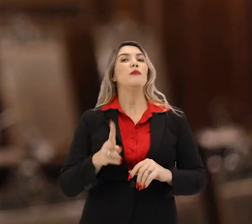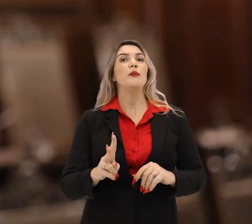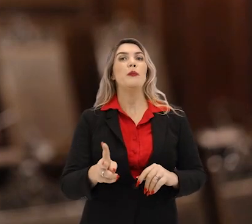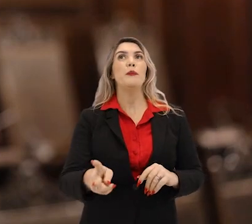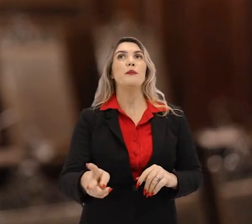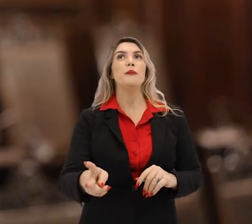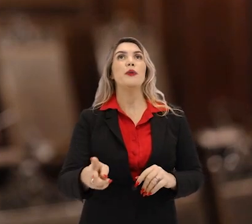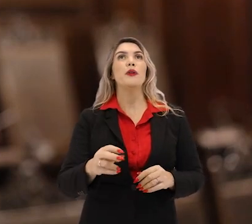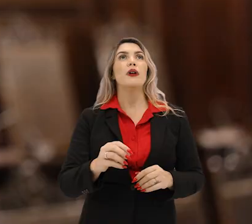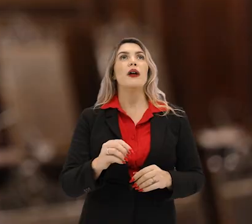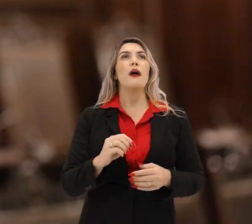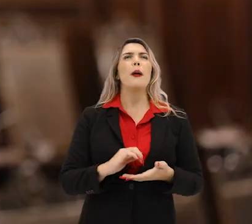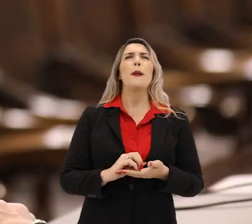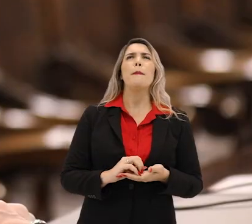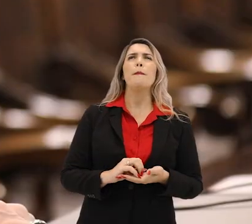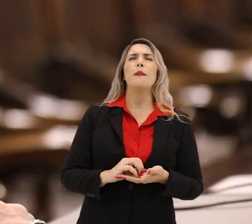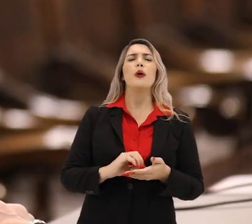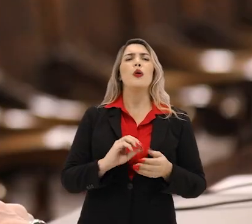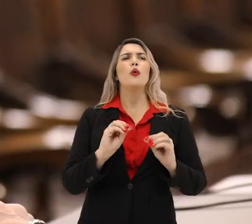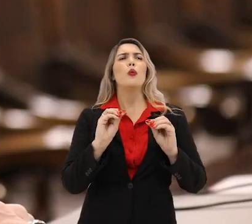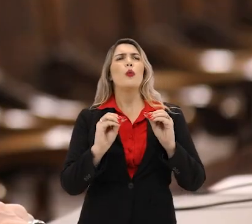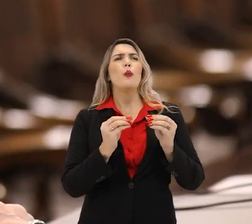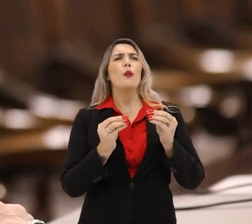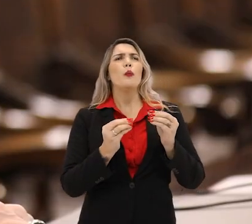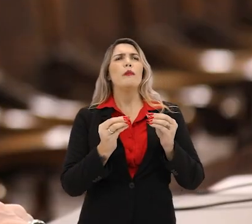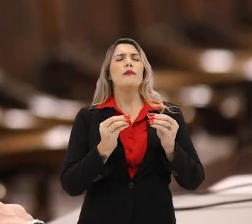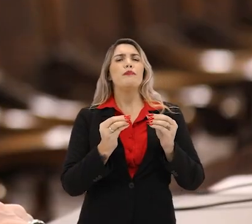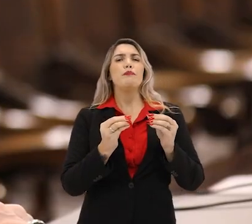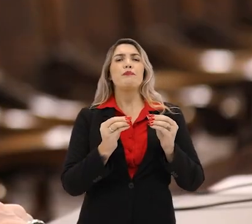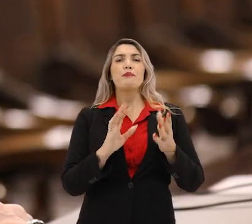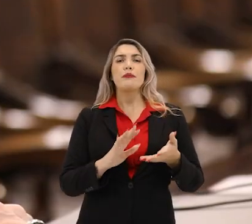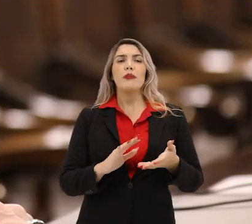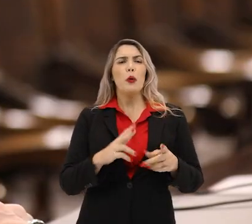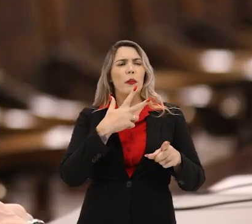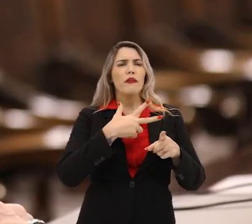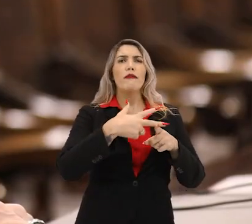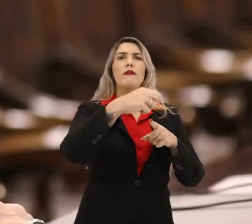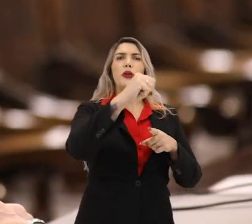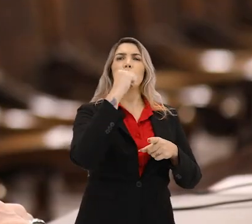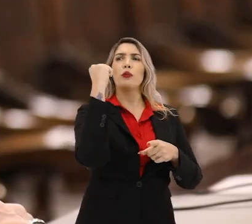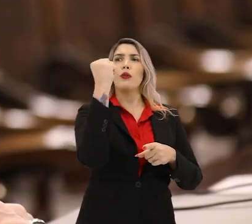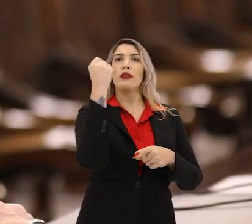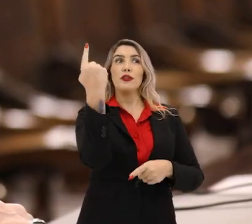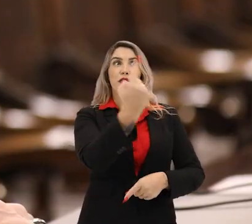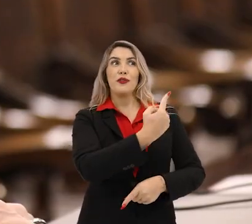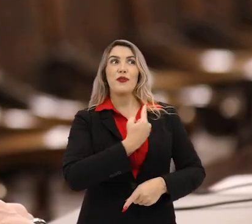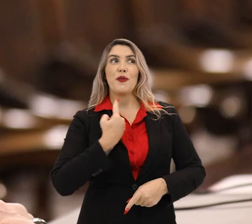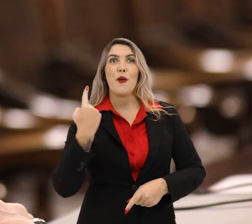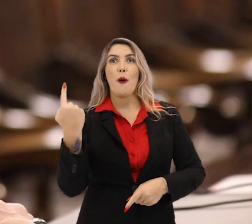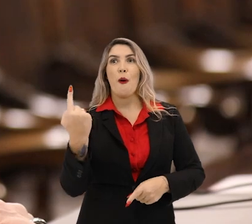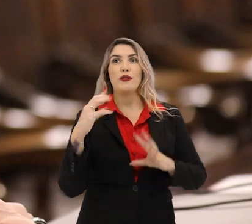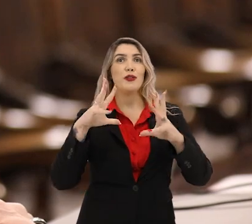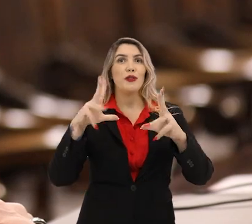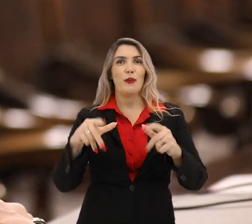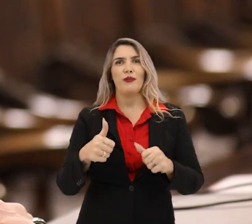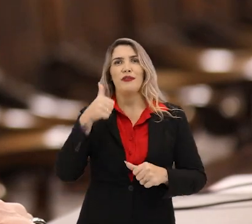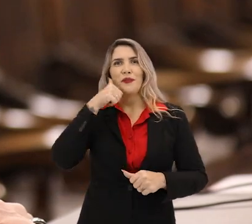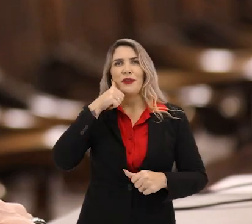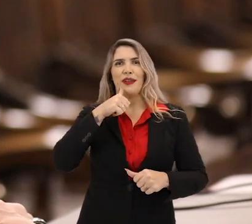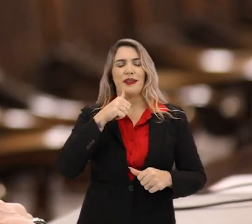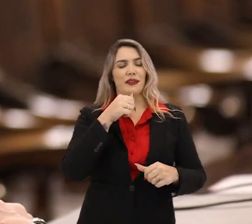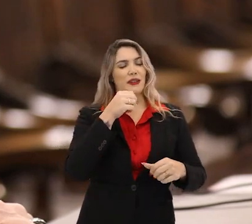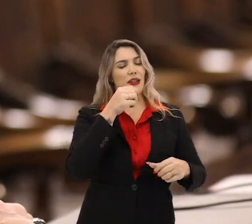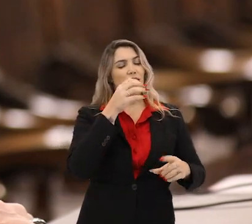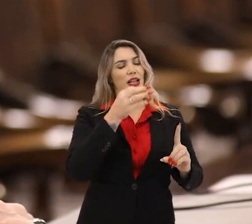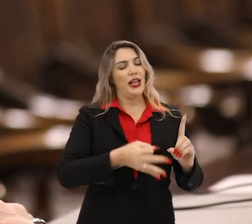leio, sempre a interpreto como tendo sido uma vitória de todas nós,